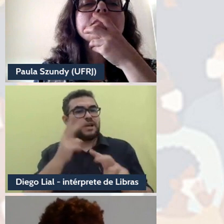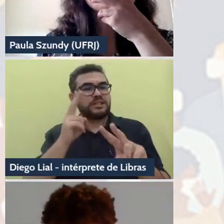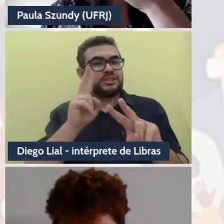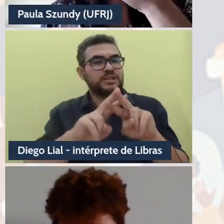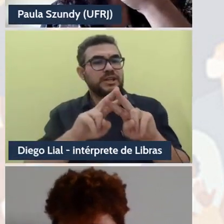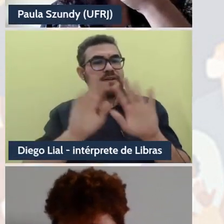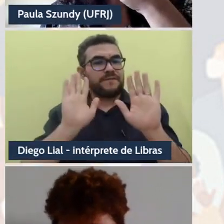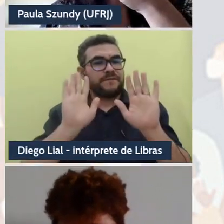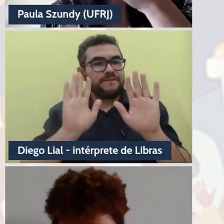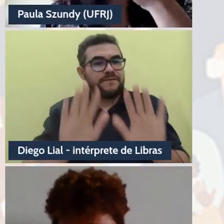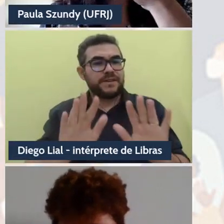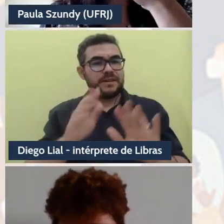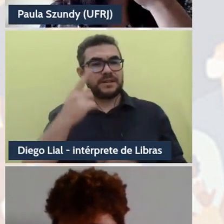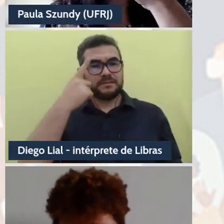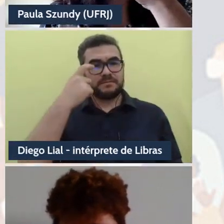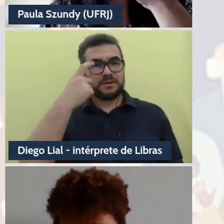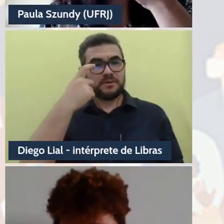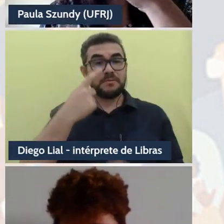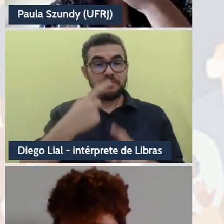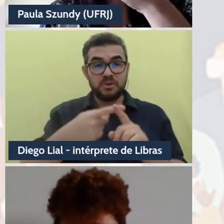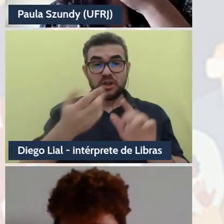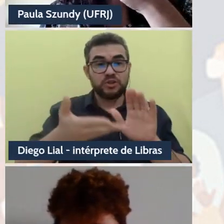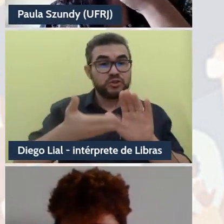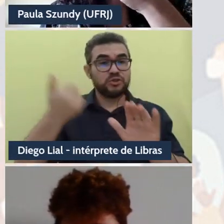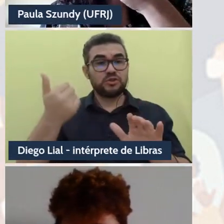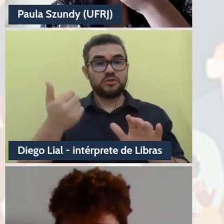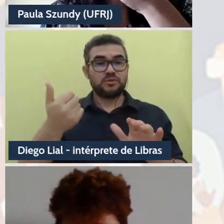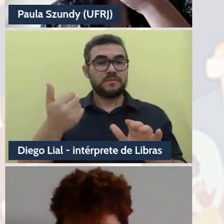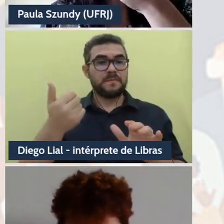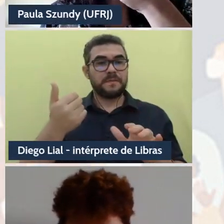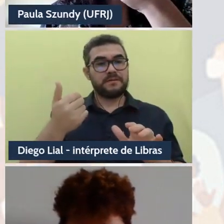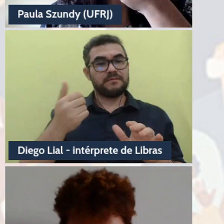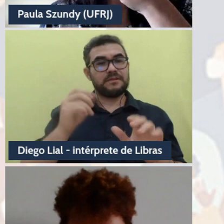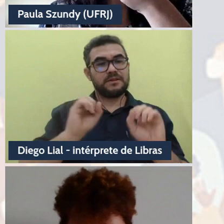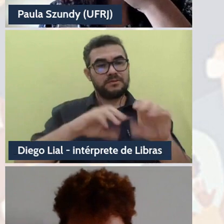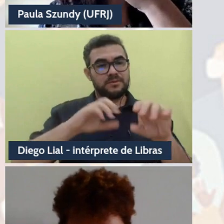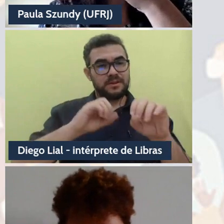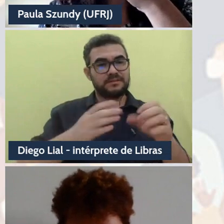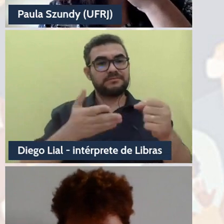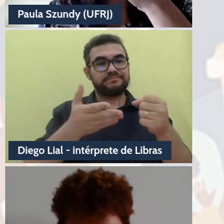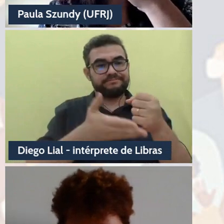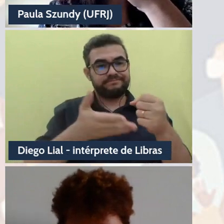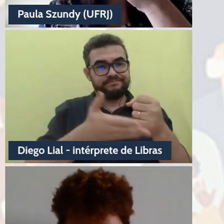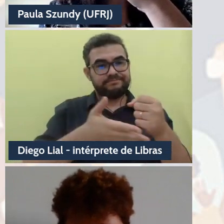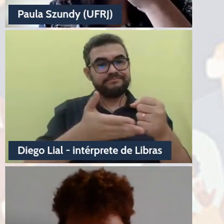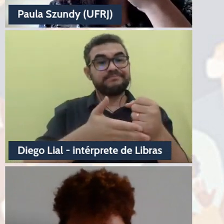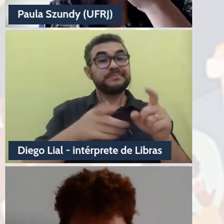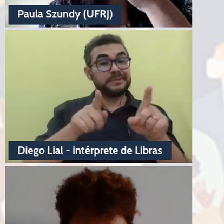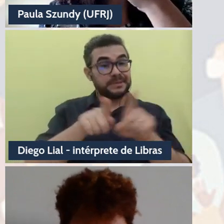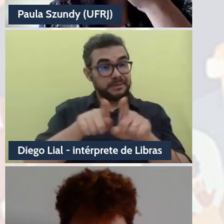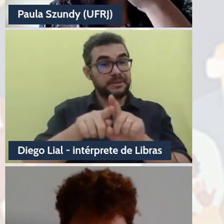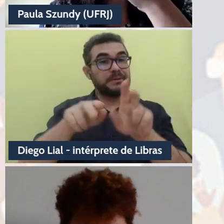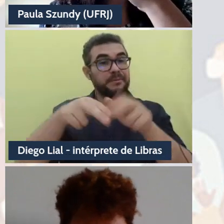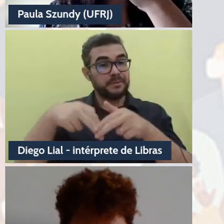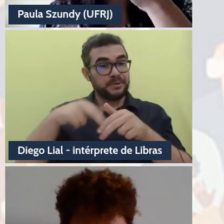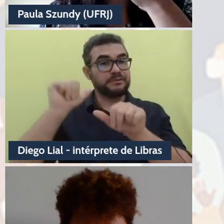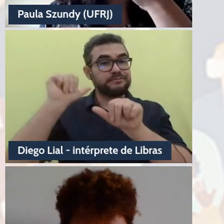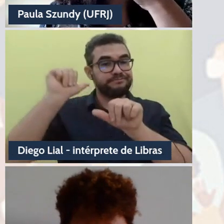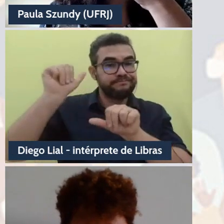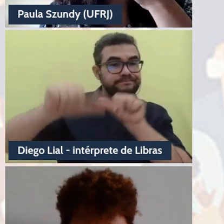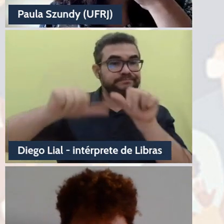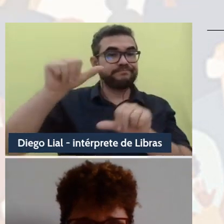também por essa reforma empresarial. No final, eu vou passar as redes do Fique Espanhol para que todo mundo possa seguir,